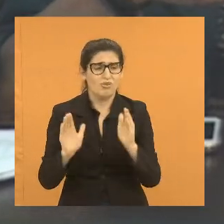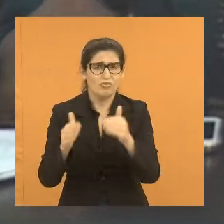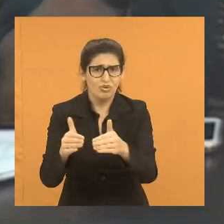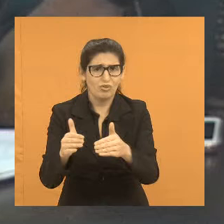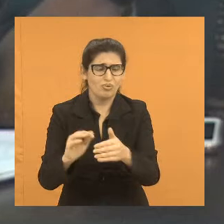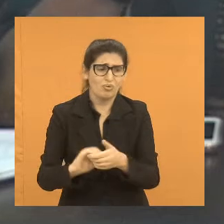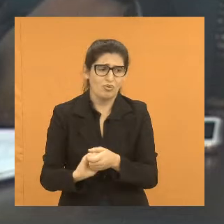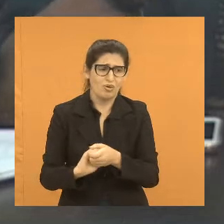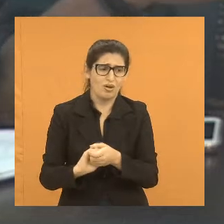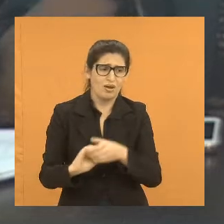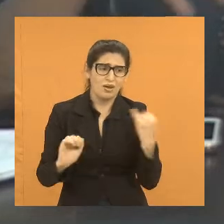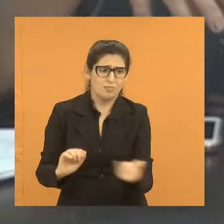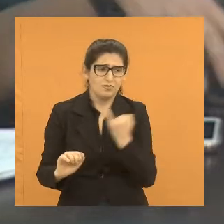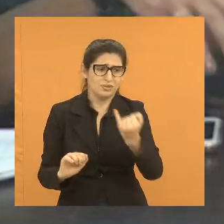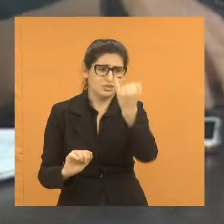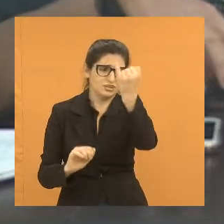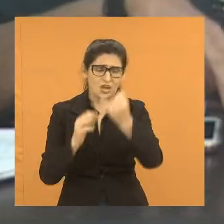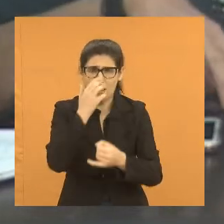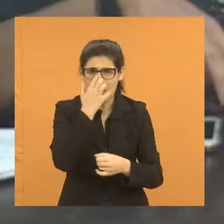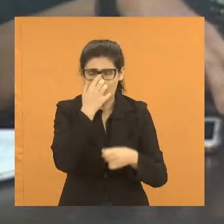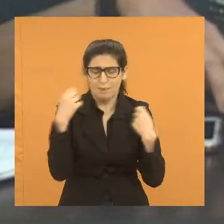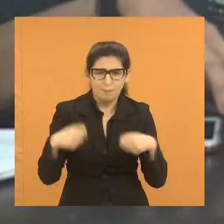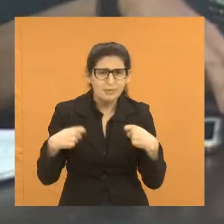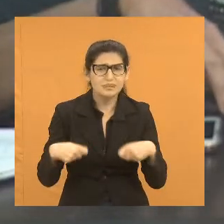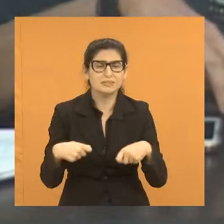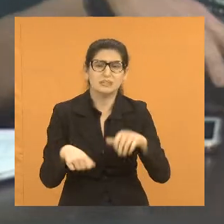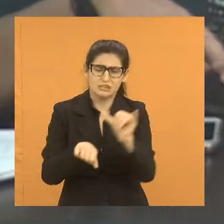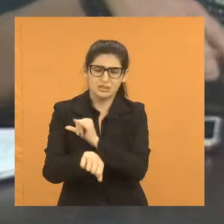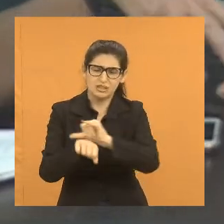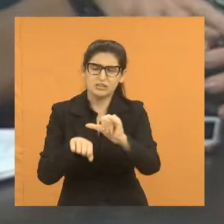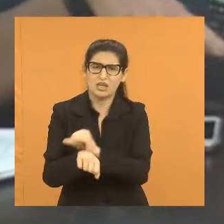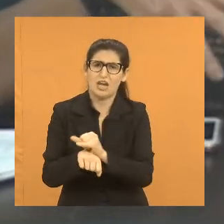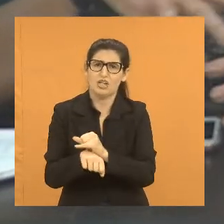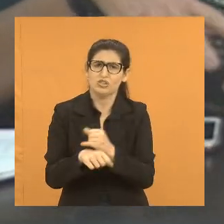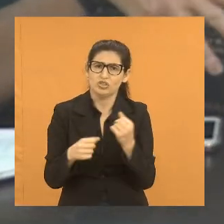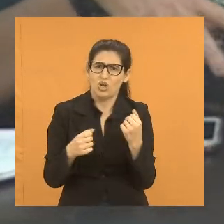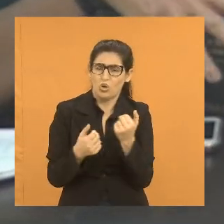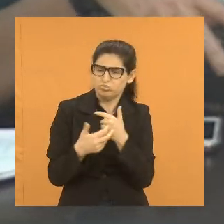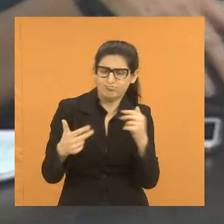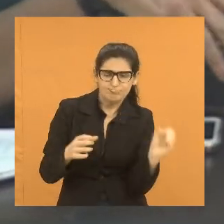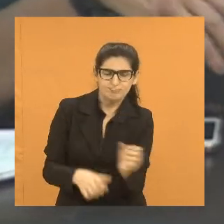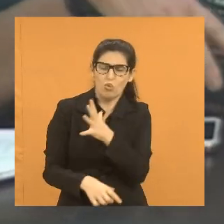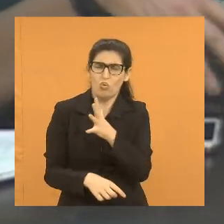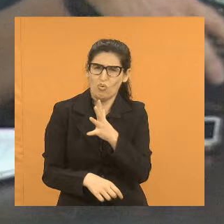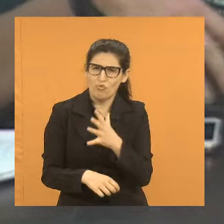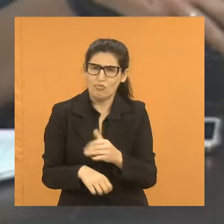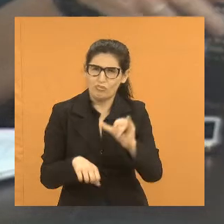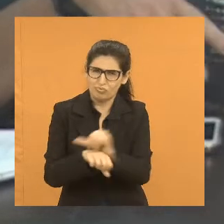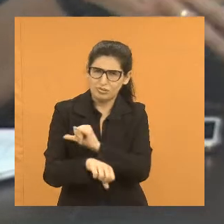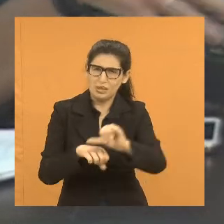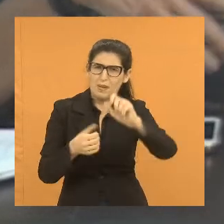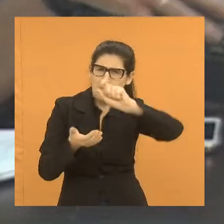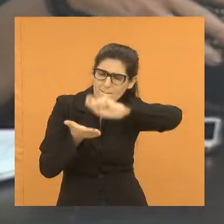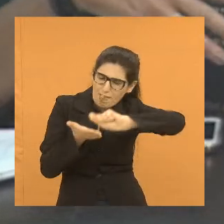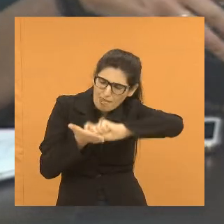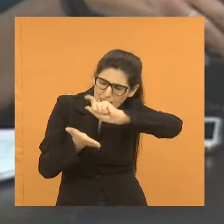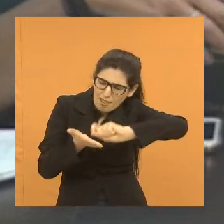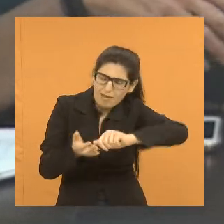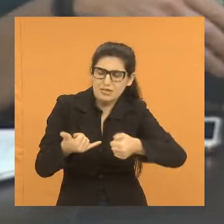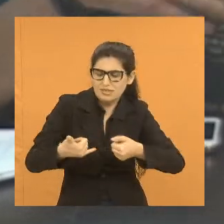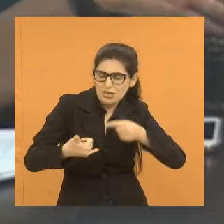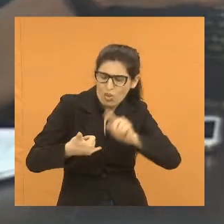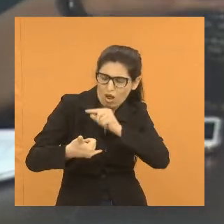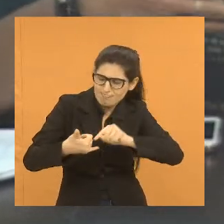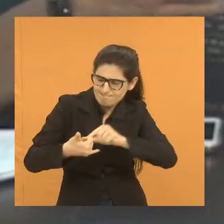não usar mecanismos mais modernos, né, para desmarcar via sistema, via telefonia